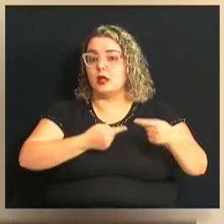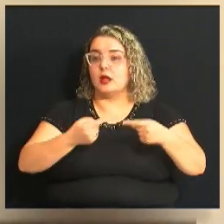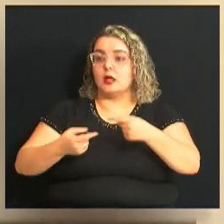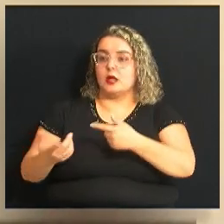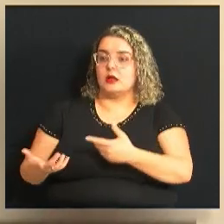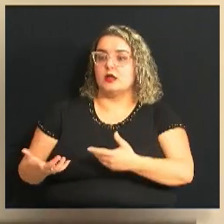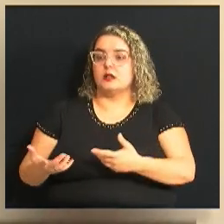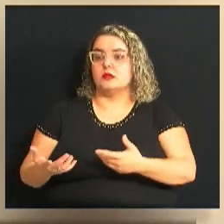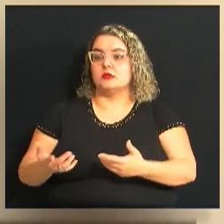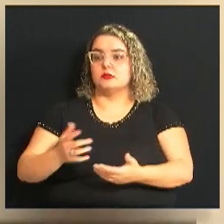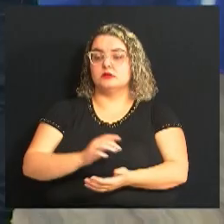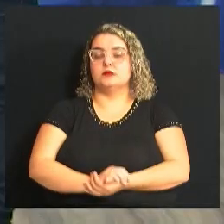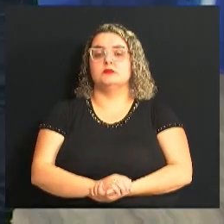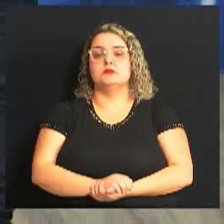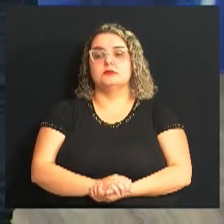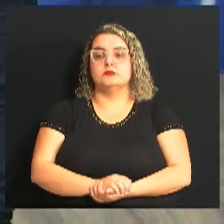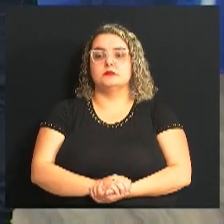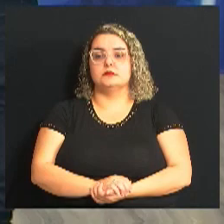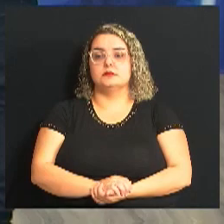esses debates.